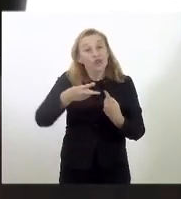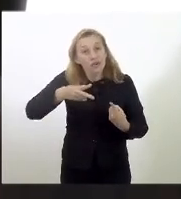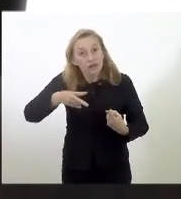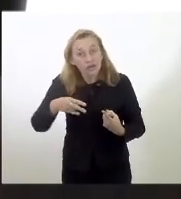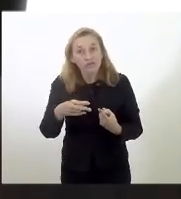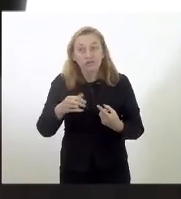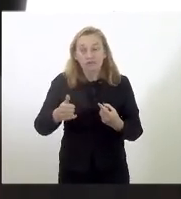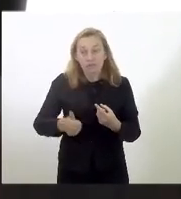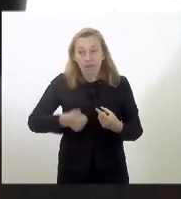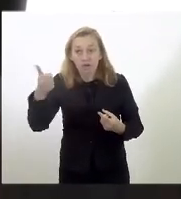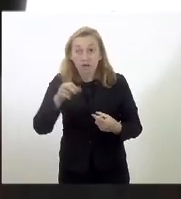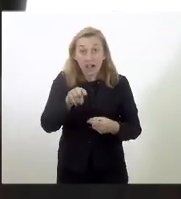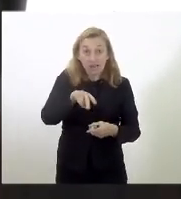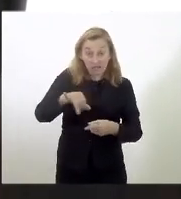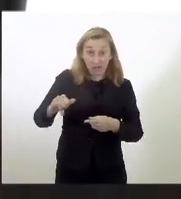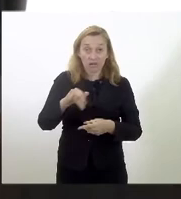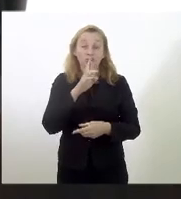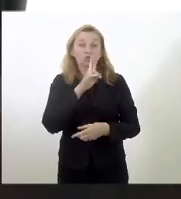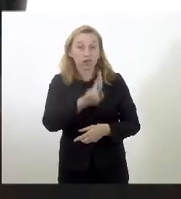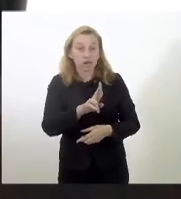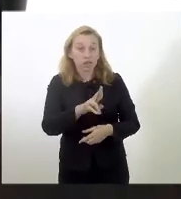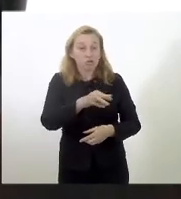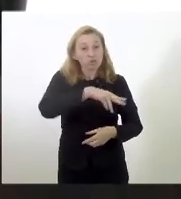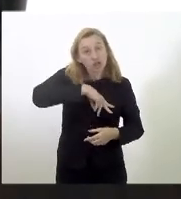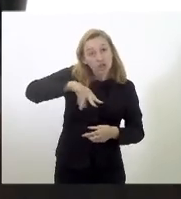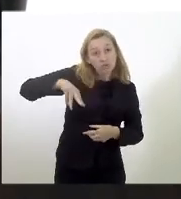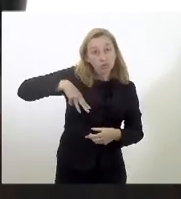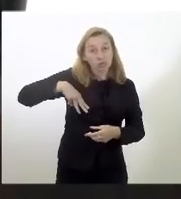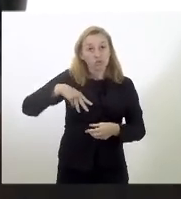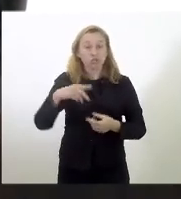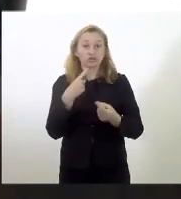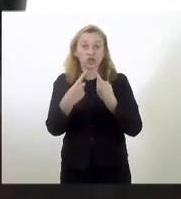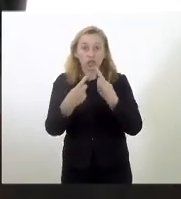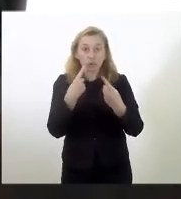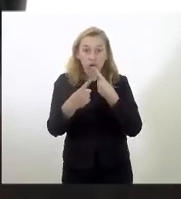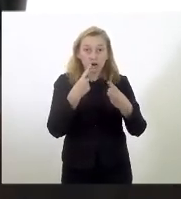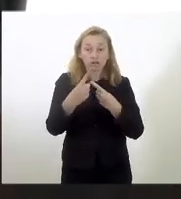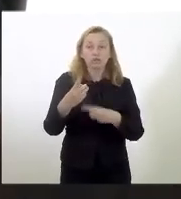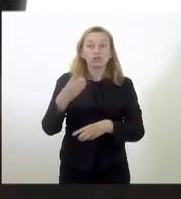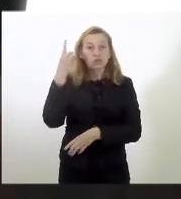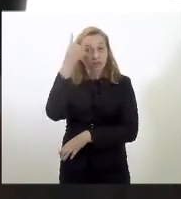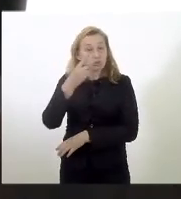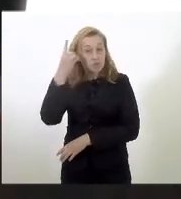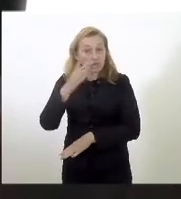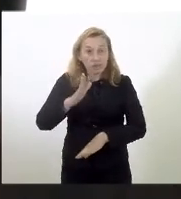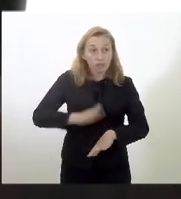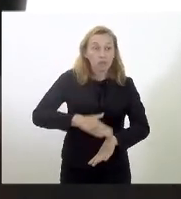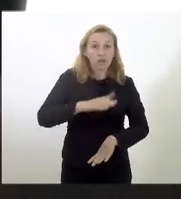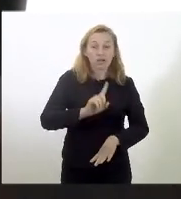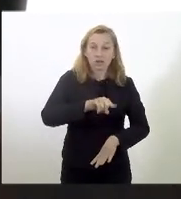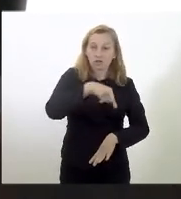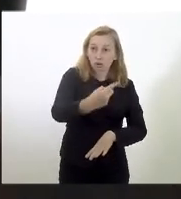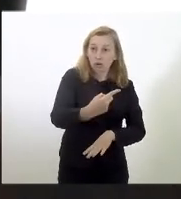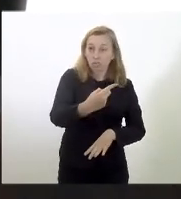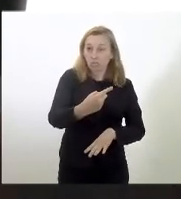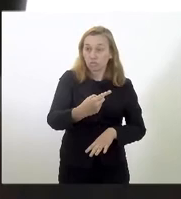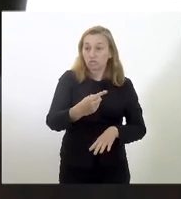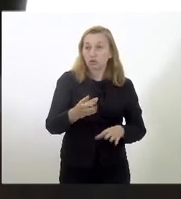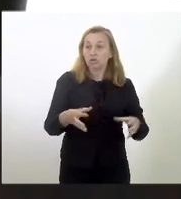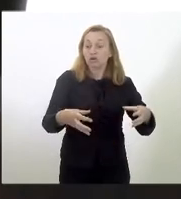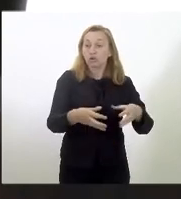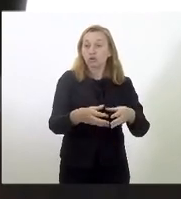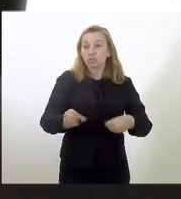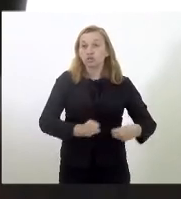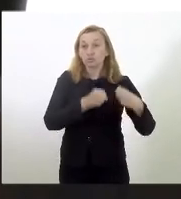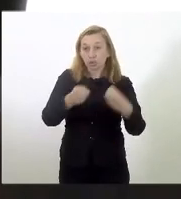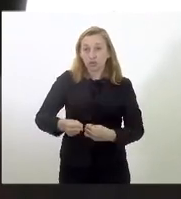produzir esse resultado, o Ministério Público dialogando com o Parlamento, com os demais poderes, e com todas as instituições. É